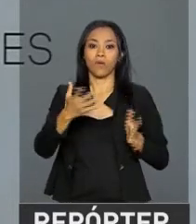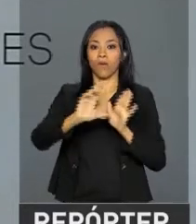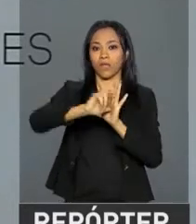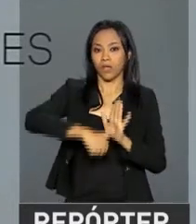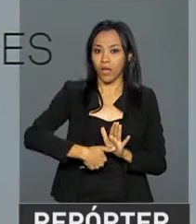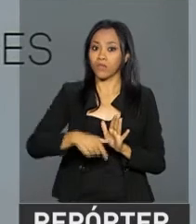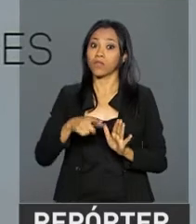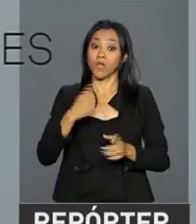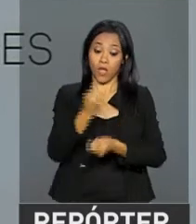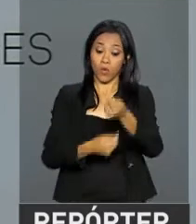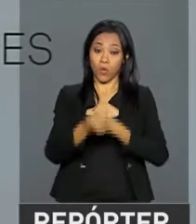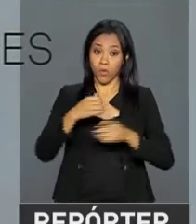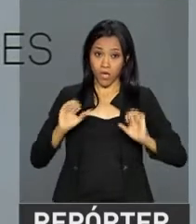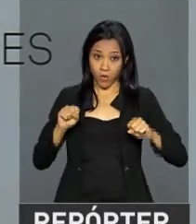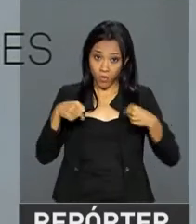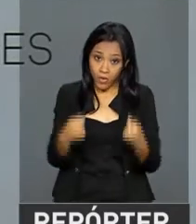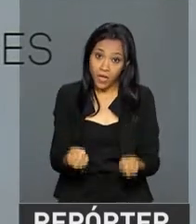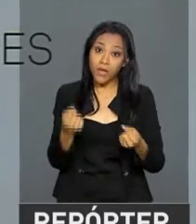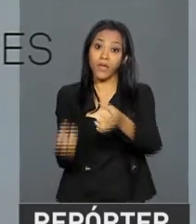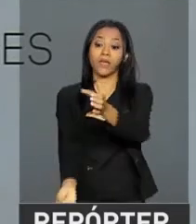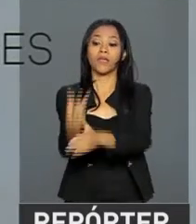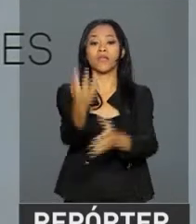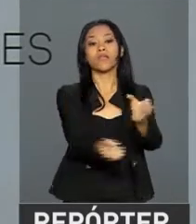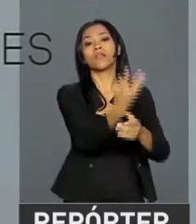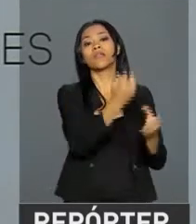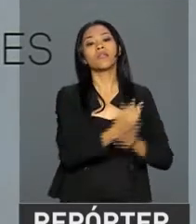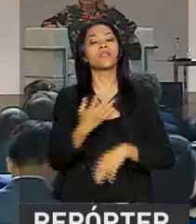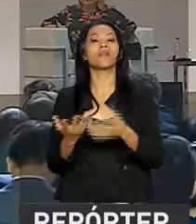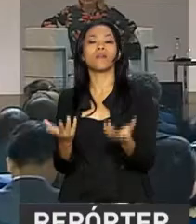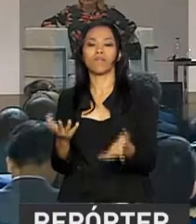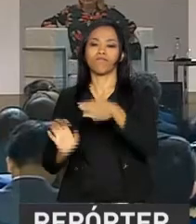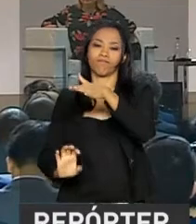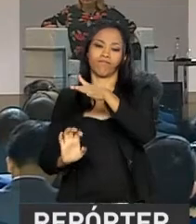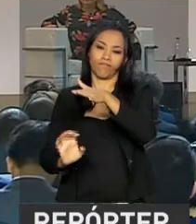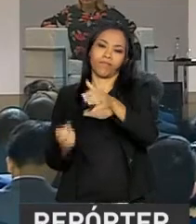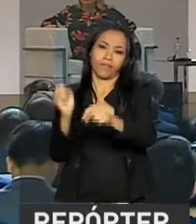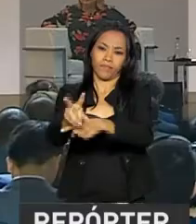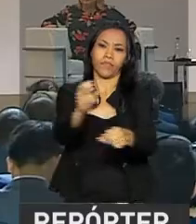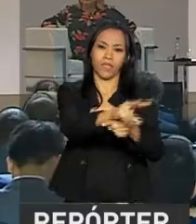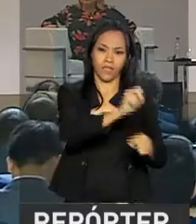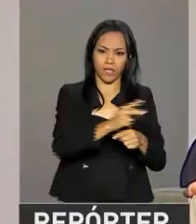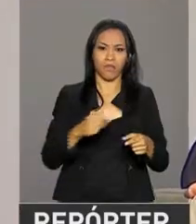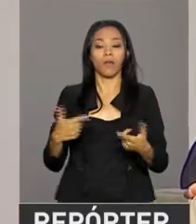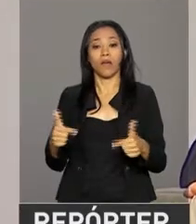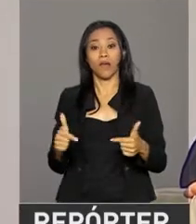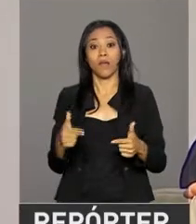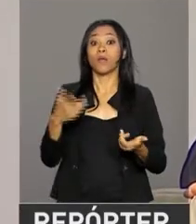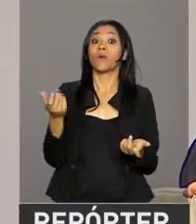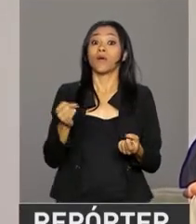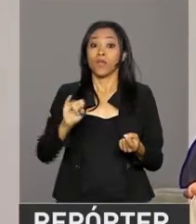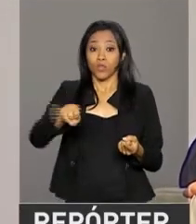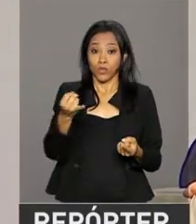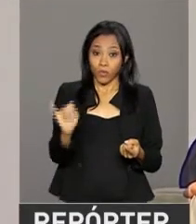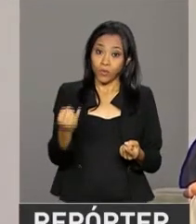recupera cria postos de trabalho ea produção industrial tem crescido as taxas de juros recuaram a seu